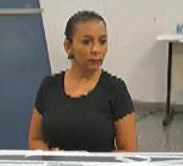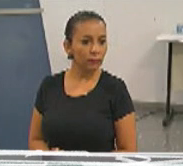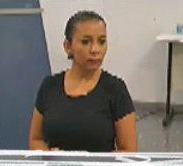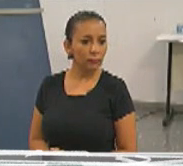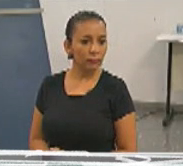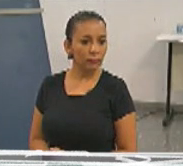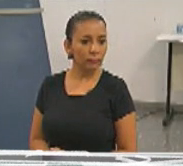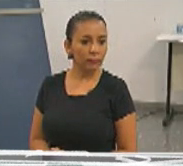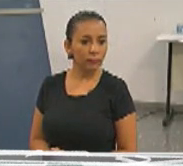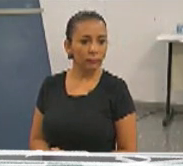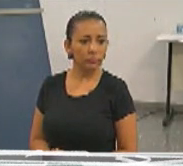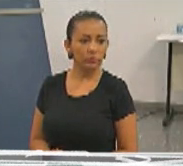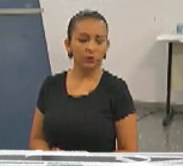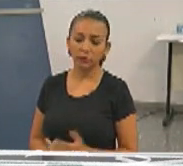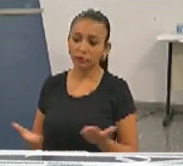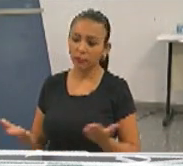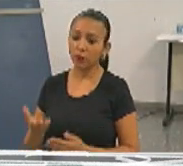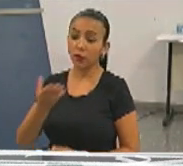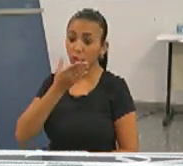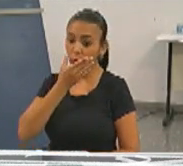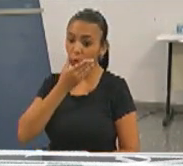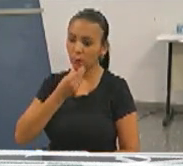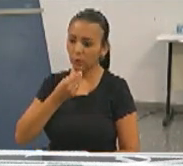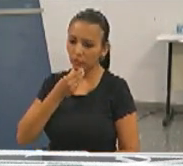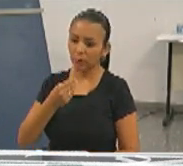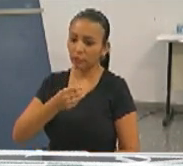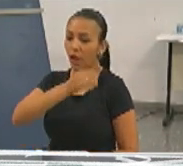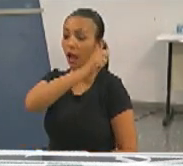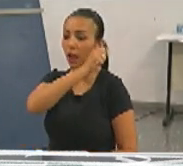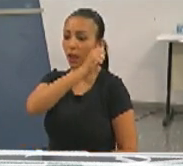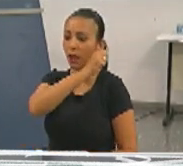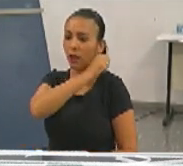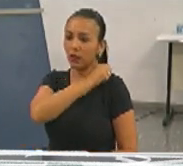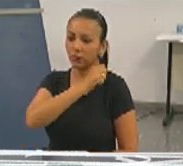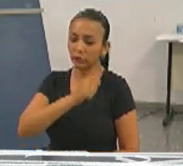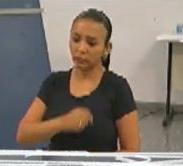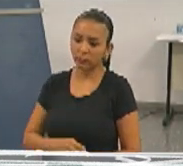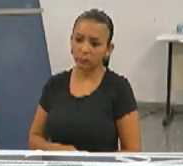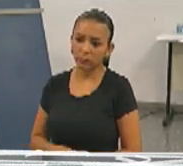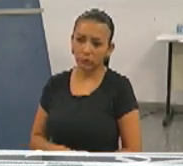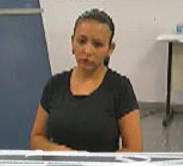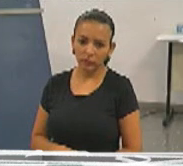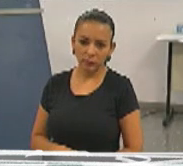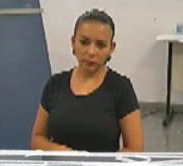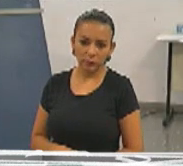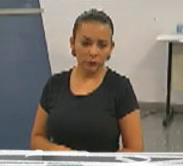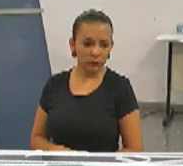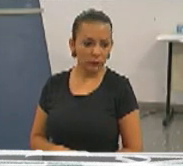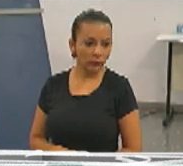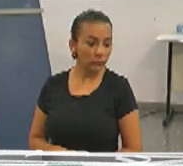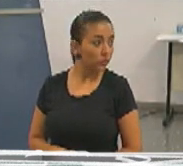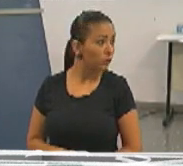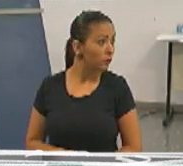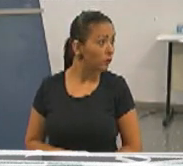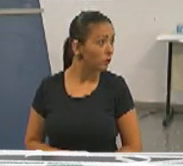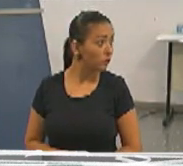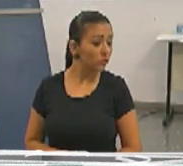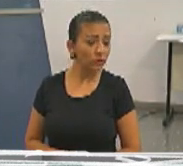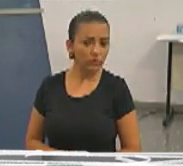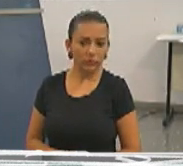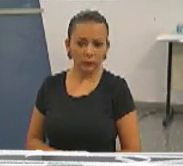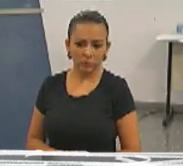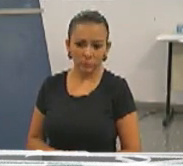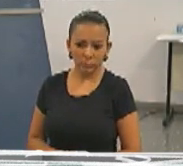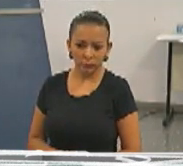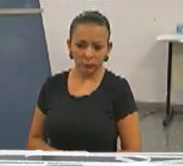O discente Bruno, que já está posicionado. A nossa comissão informa que, a pedido das